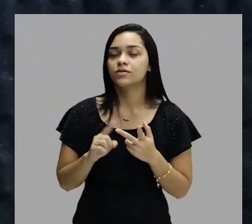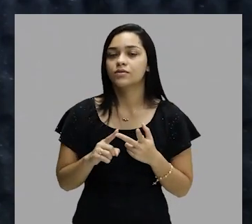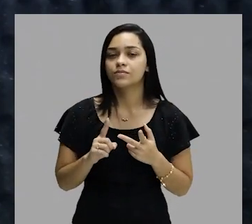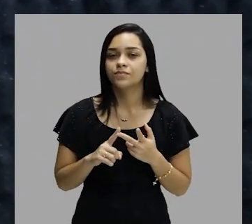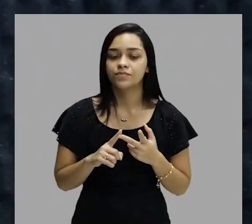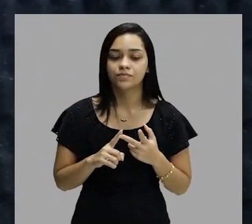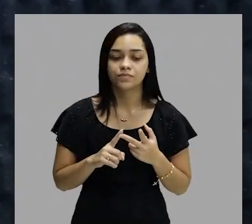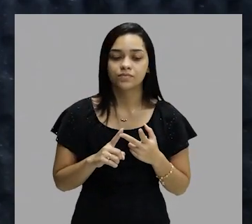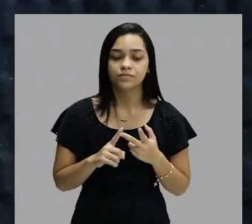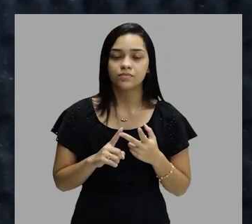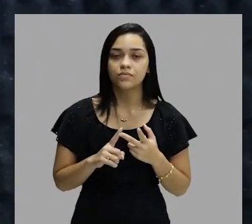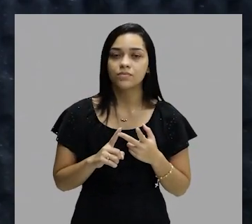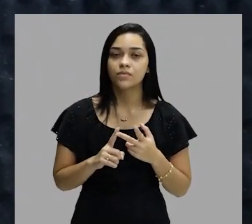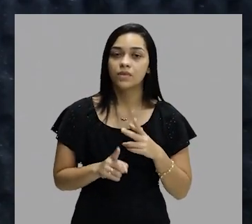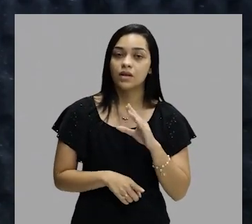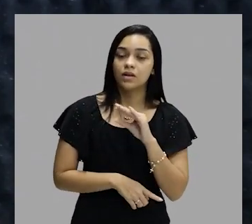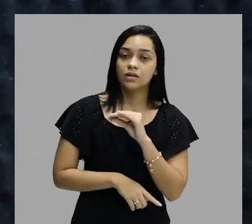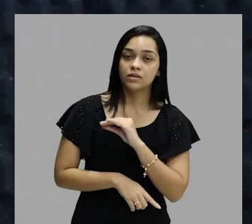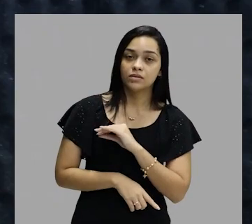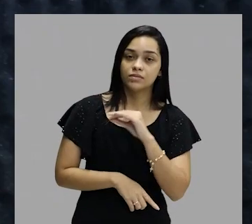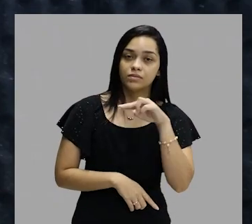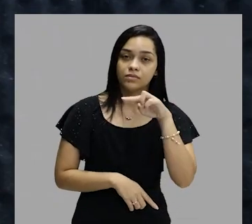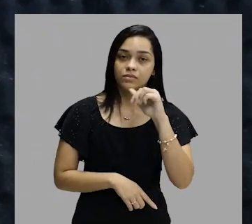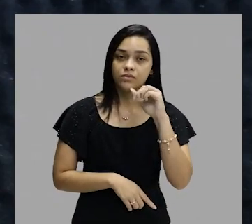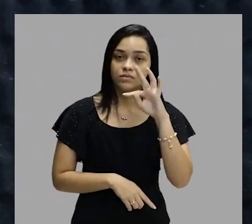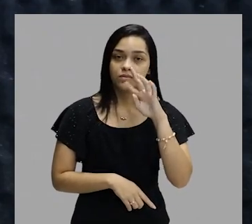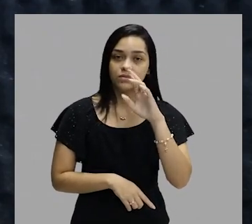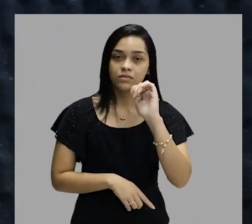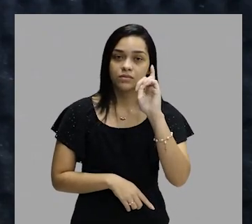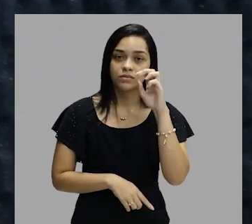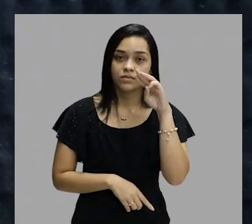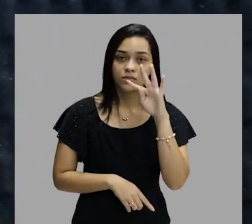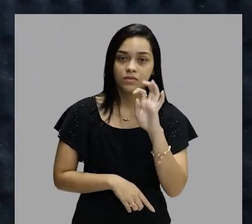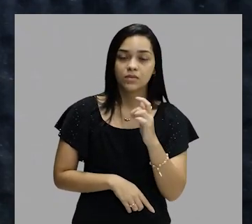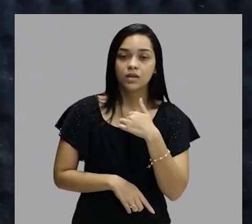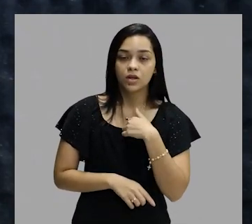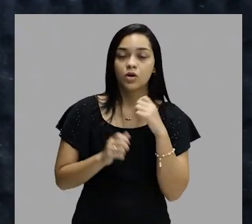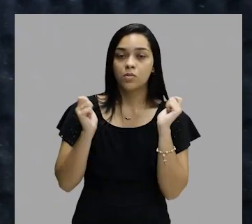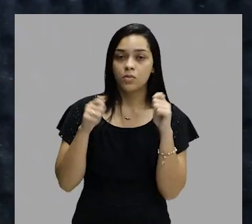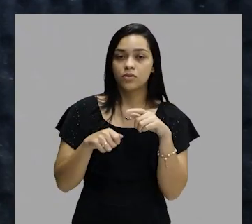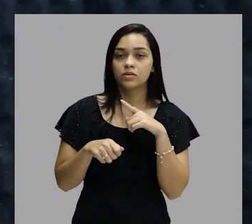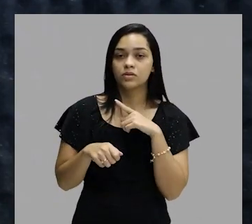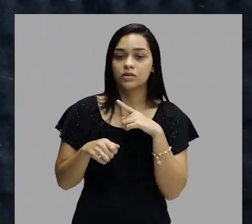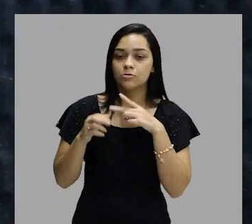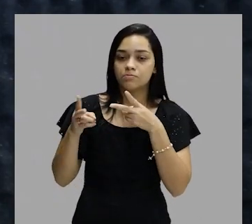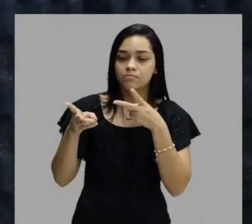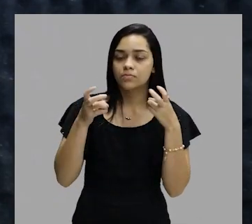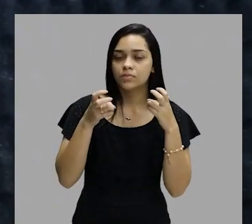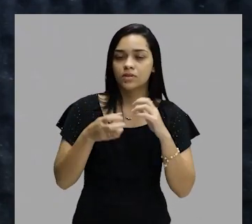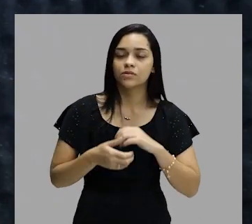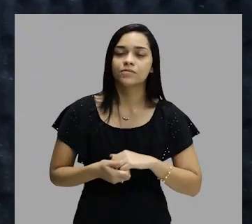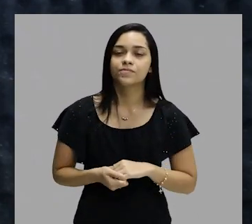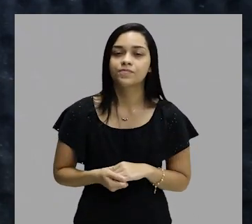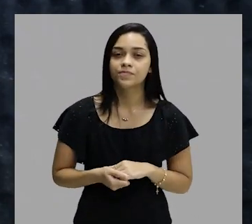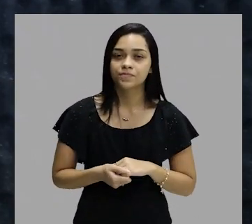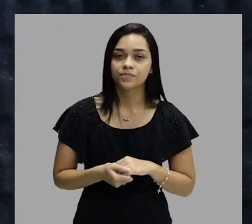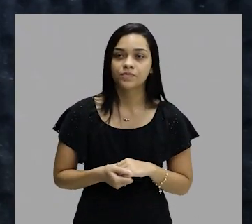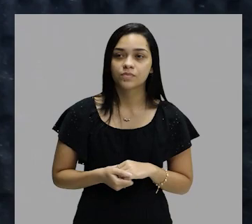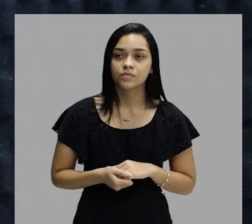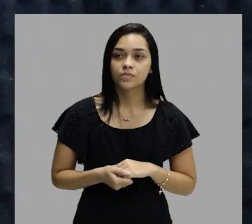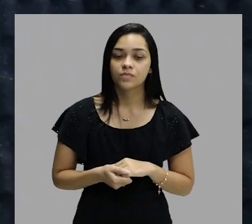totally, naturalmente, naturally, tá? Então, eu consigo fazer essa identificação.